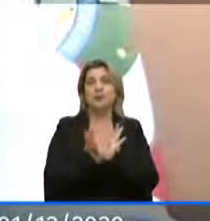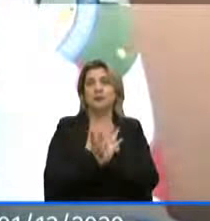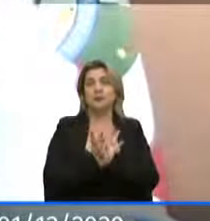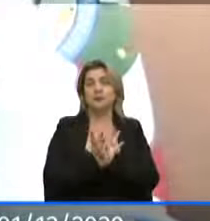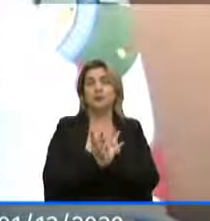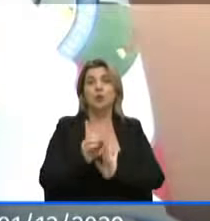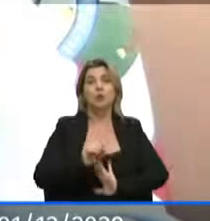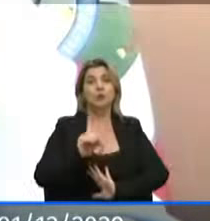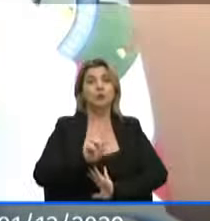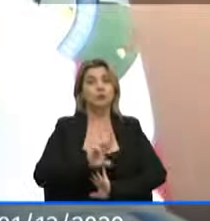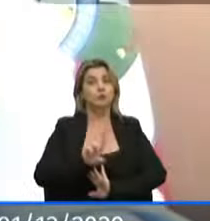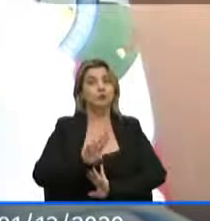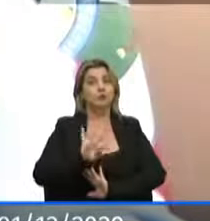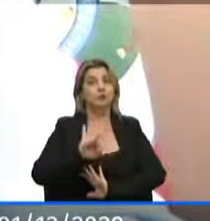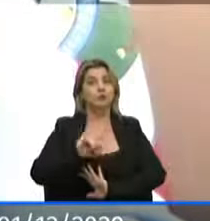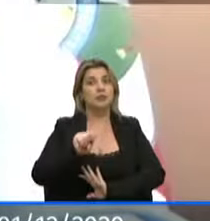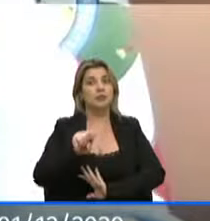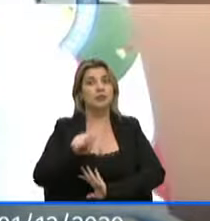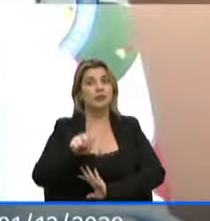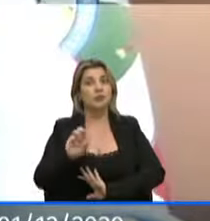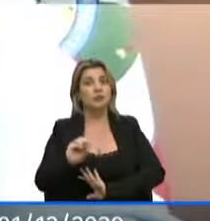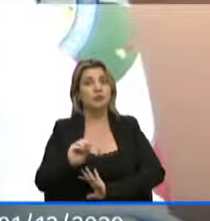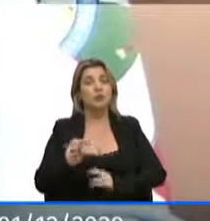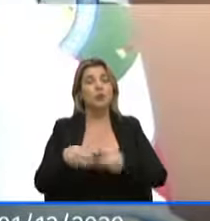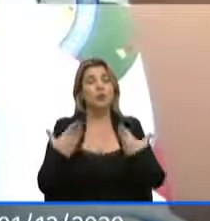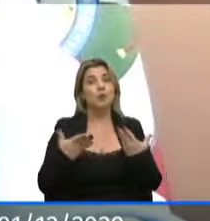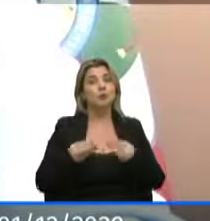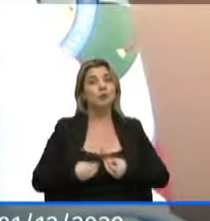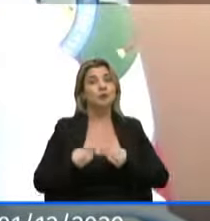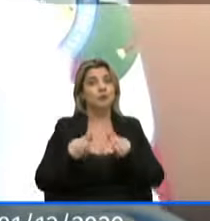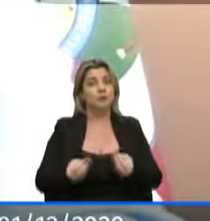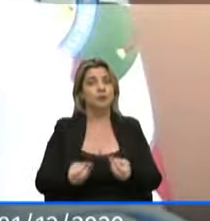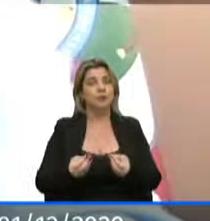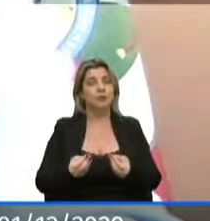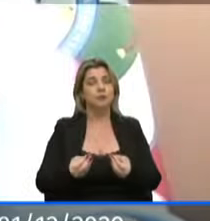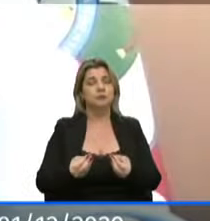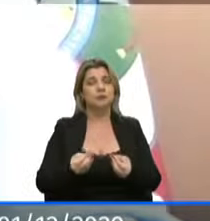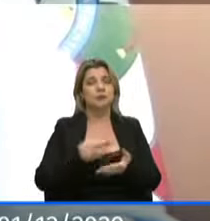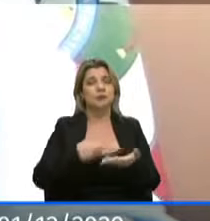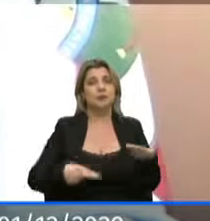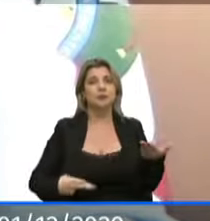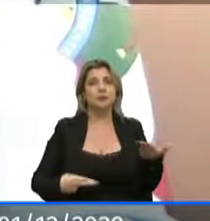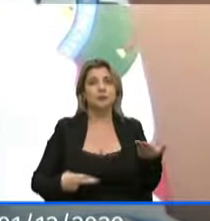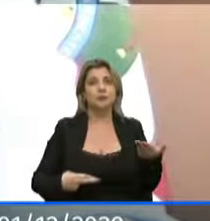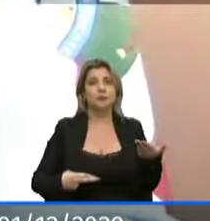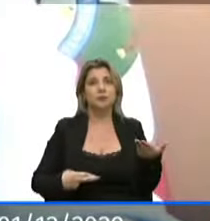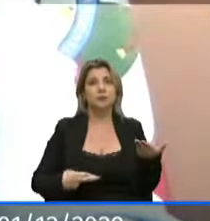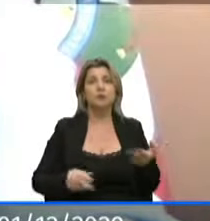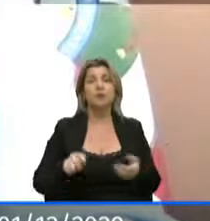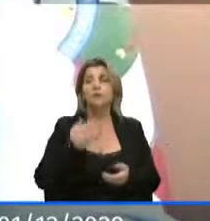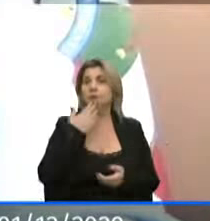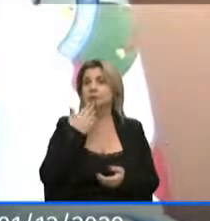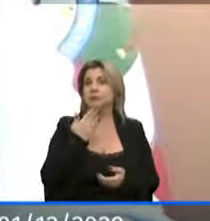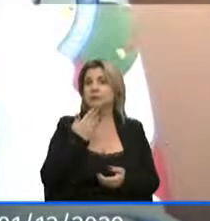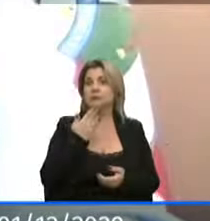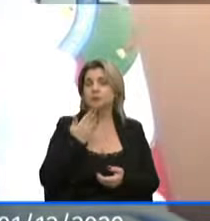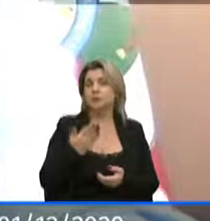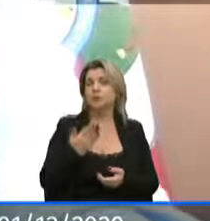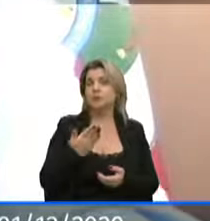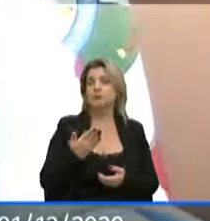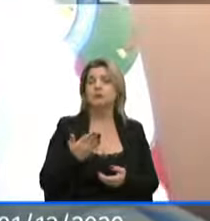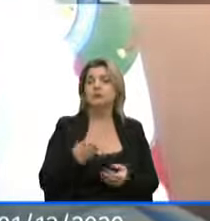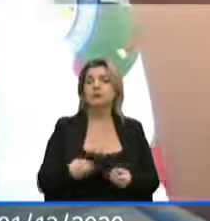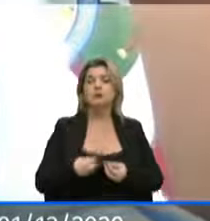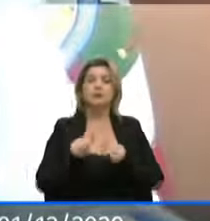fato, quando ele entregou o parecer, não há nada a fazer a não ser pedir a ele que devolva o parecer e aí